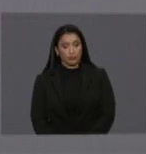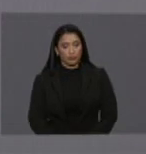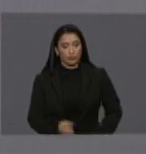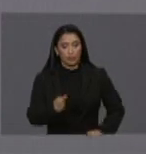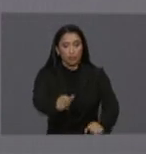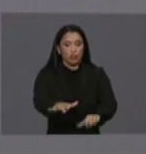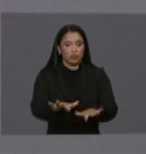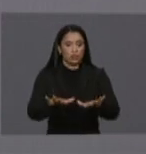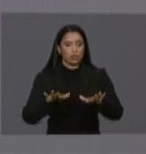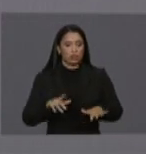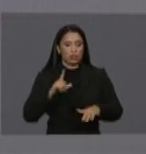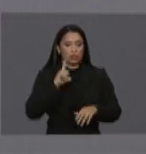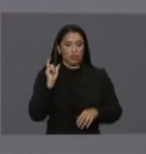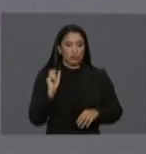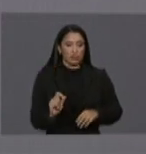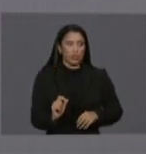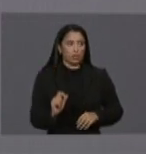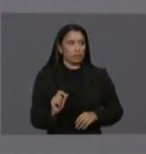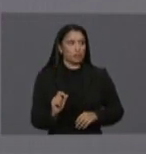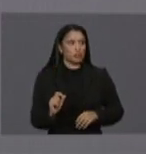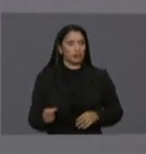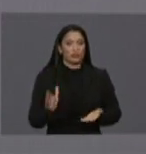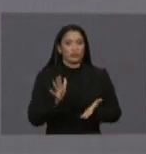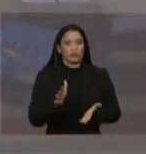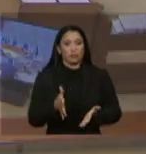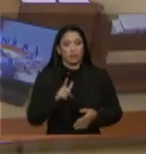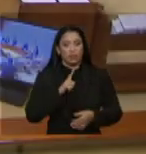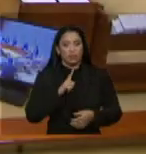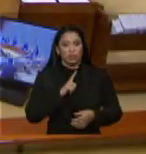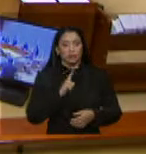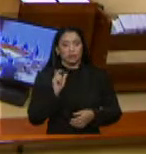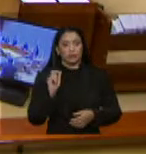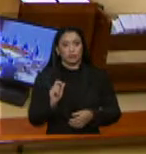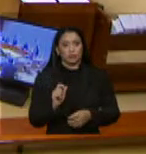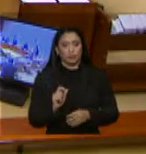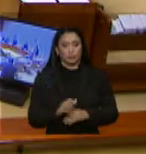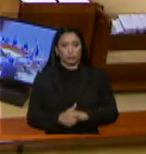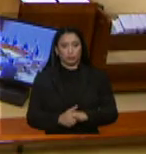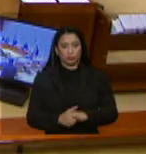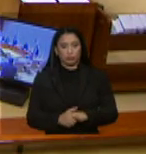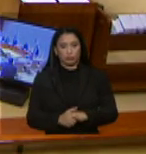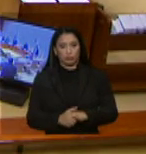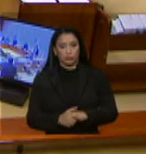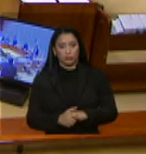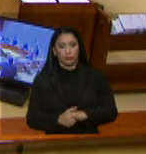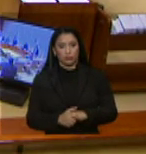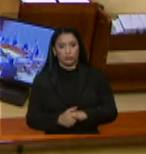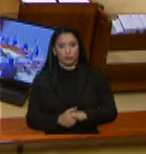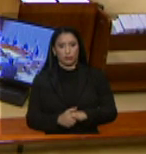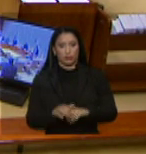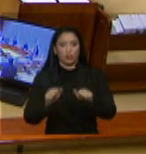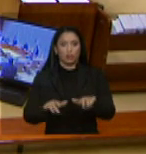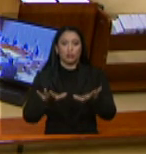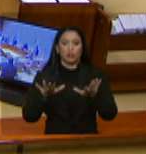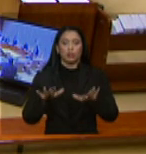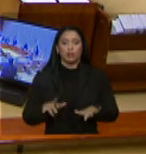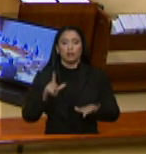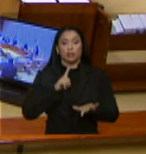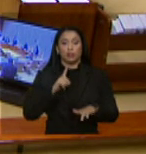direto do plenário já está de volta e já estamos com as imagens geradas ao vivo aqui do plenário do Supremo Tribunal Federal